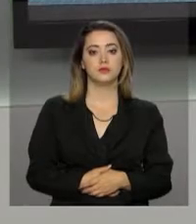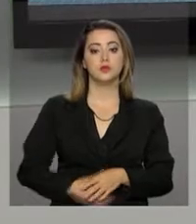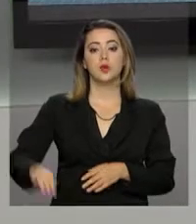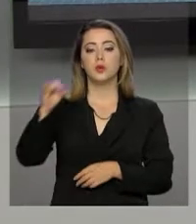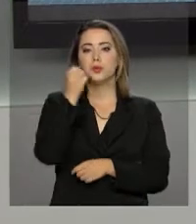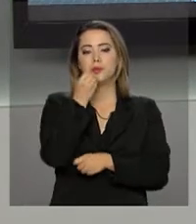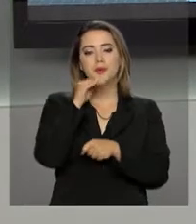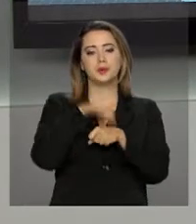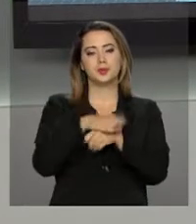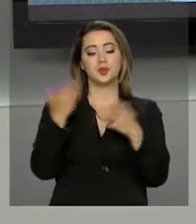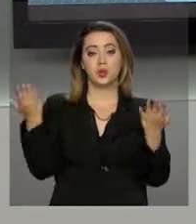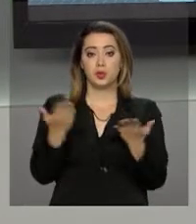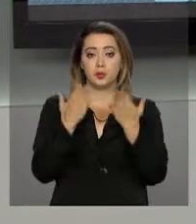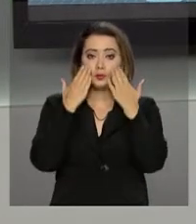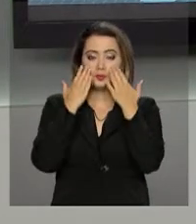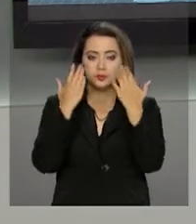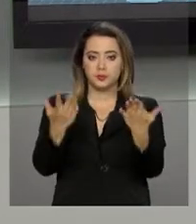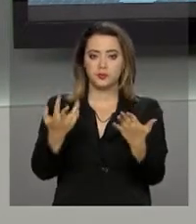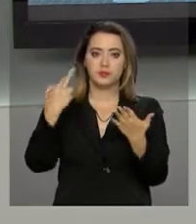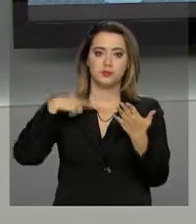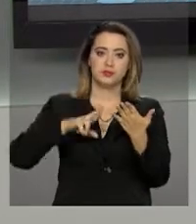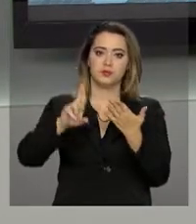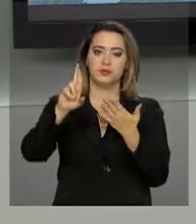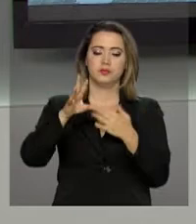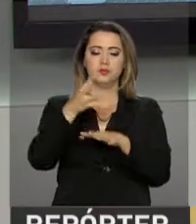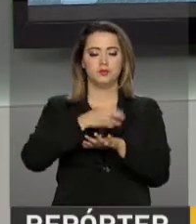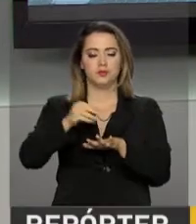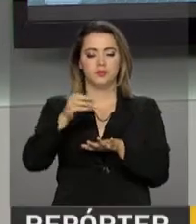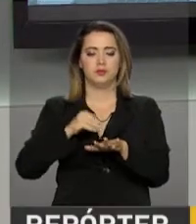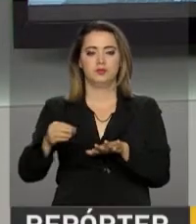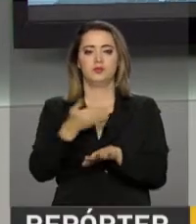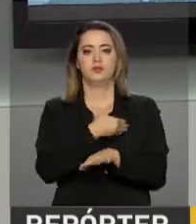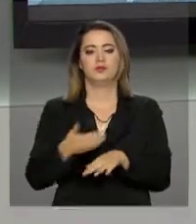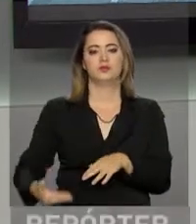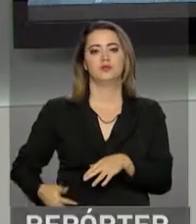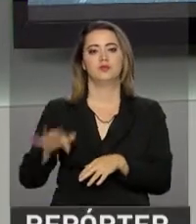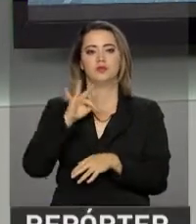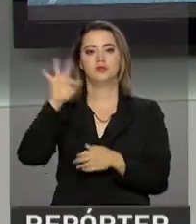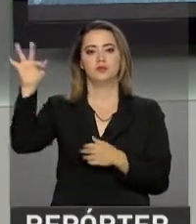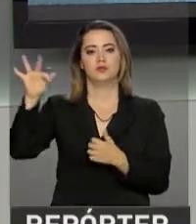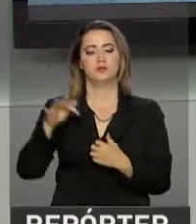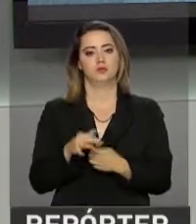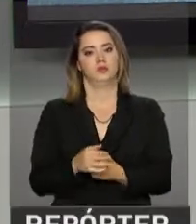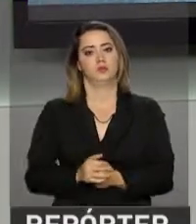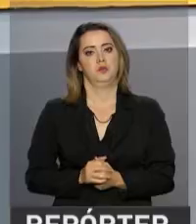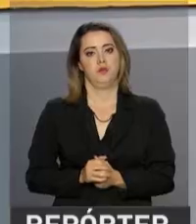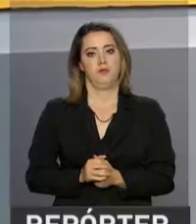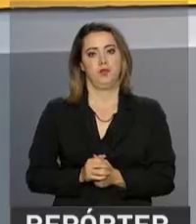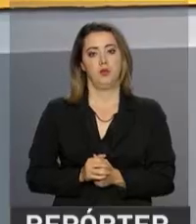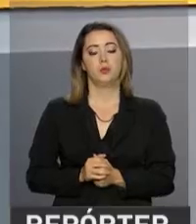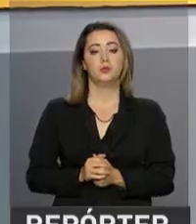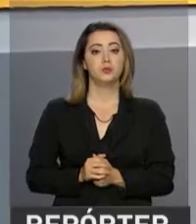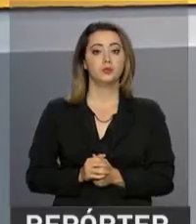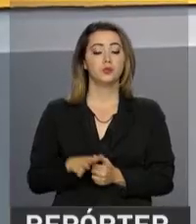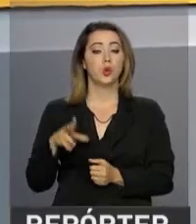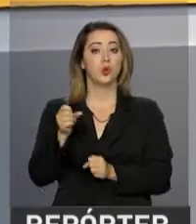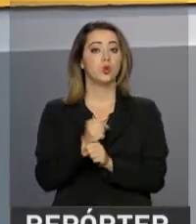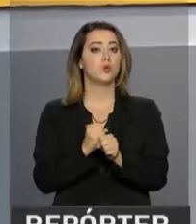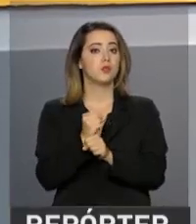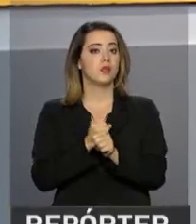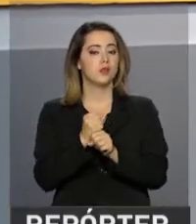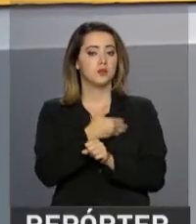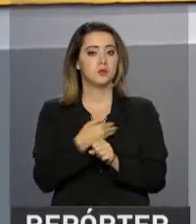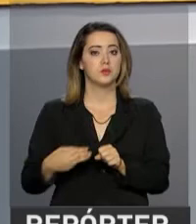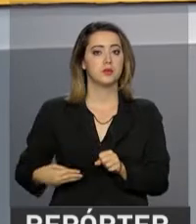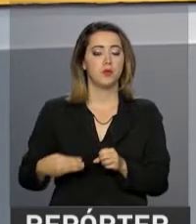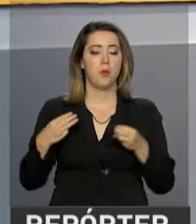Olá, boa noite. Começa agora mais uma edição do Repórter NBR com as notícias do governo federal. Todos os anos, o